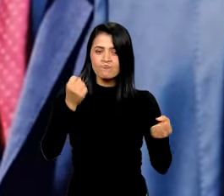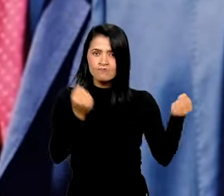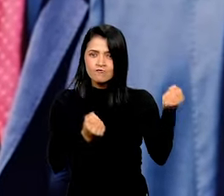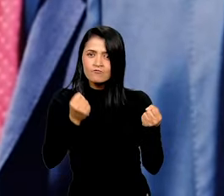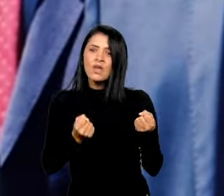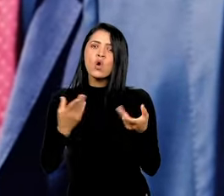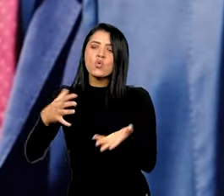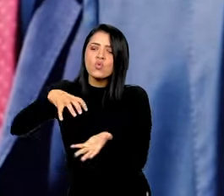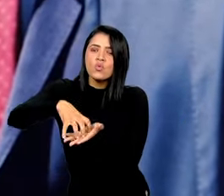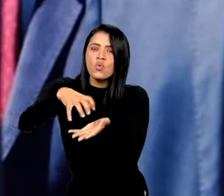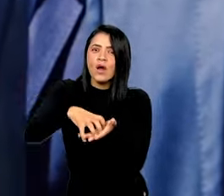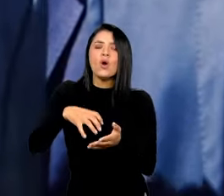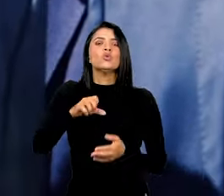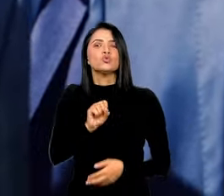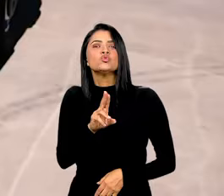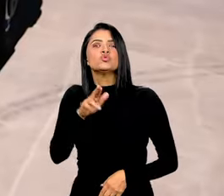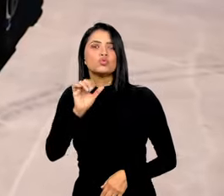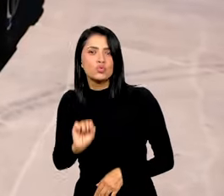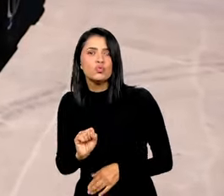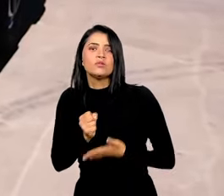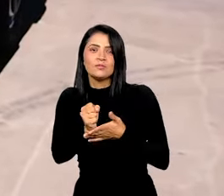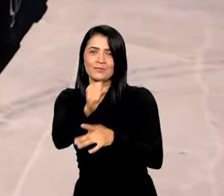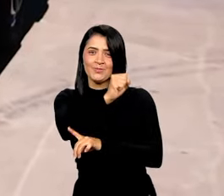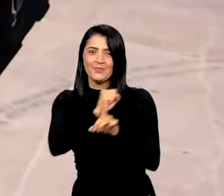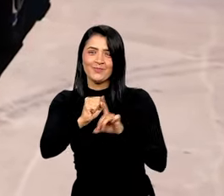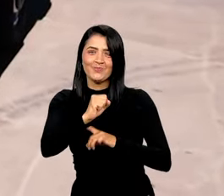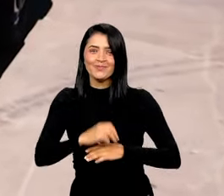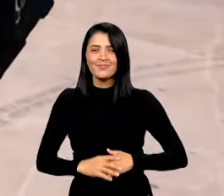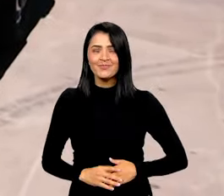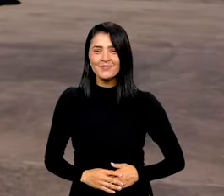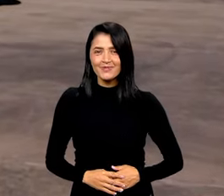unidades, né, do nosso Sistema Único da Assistência Social.